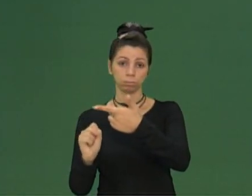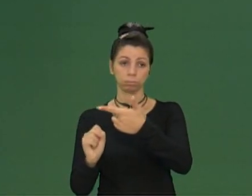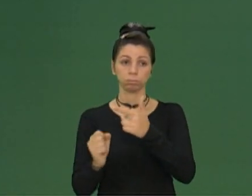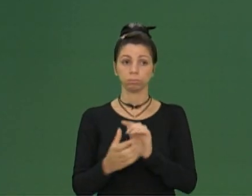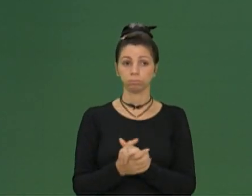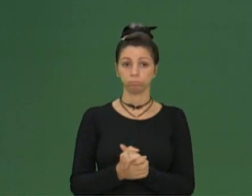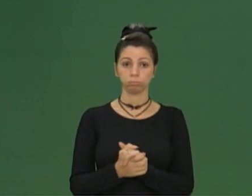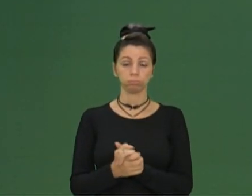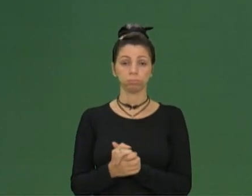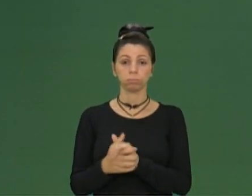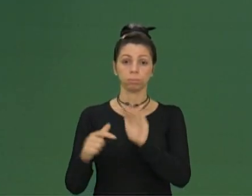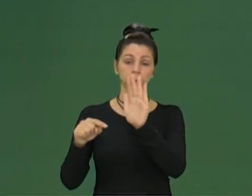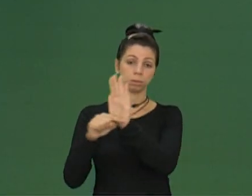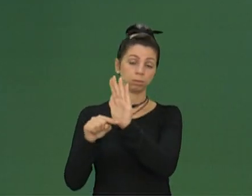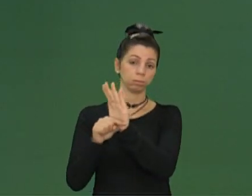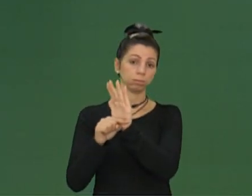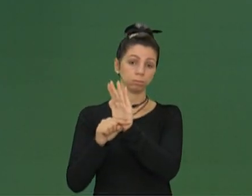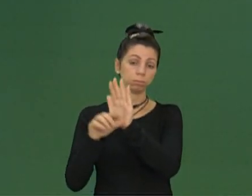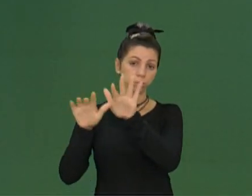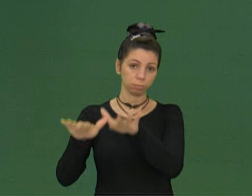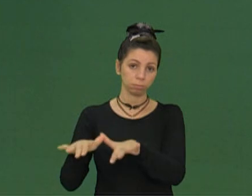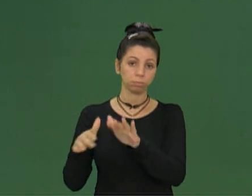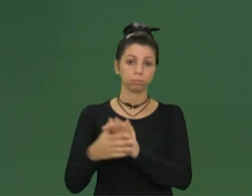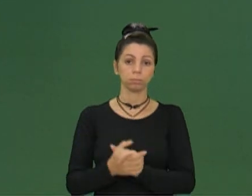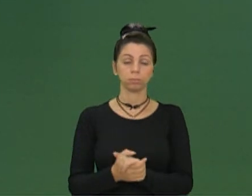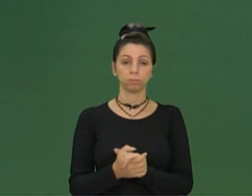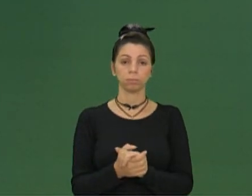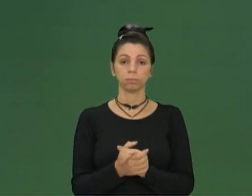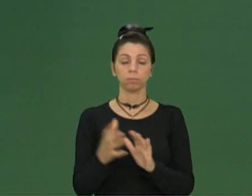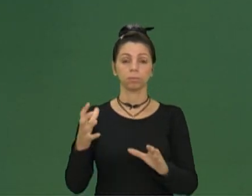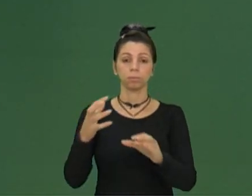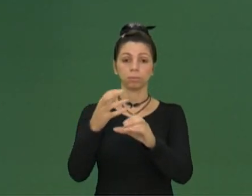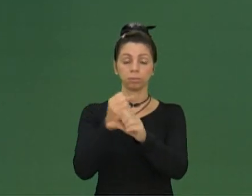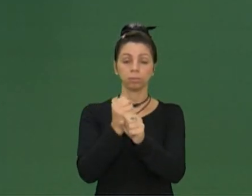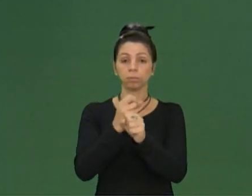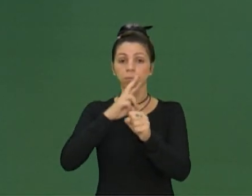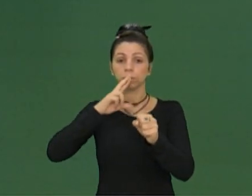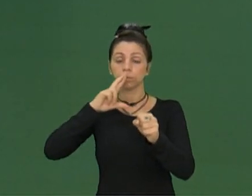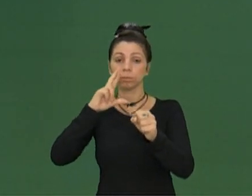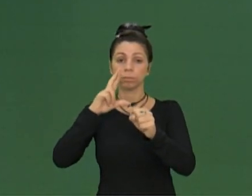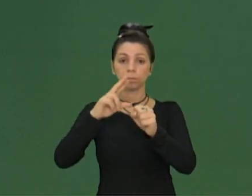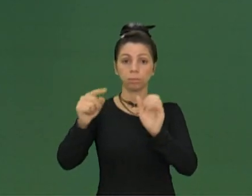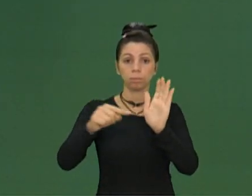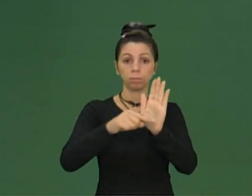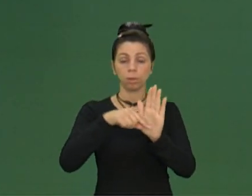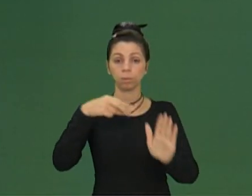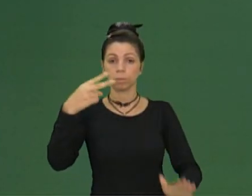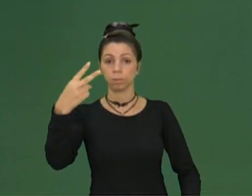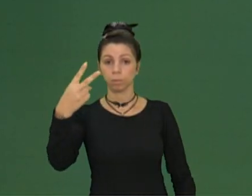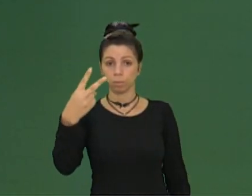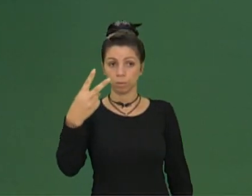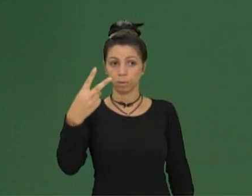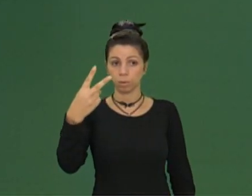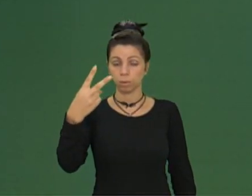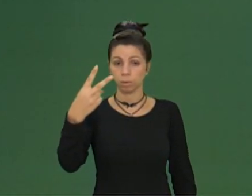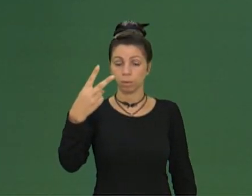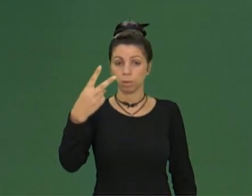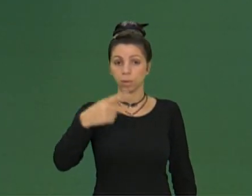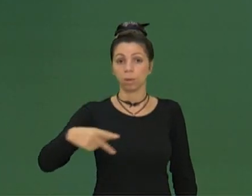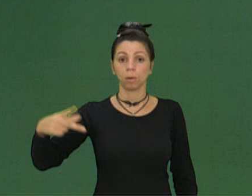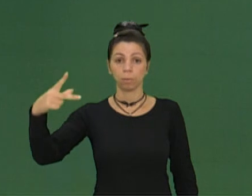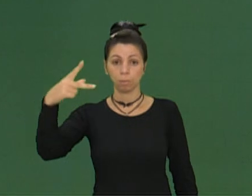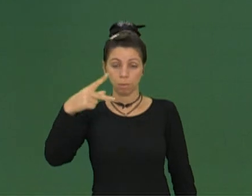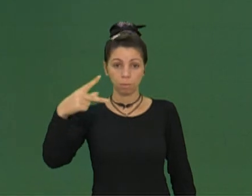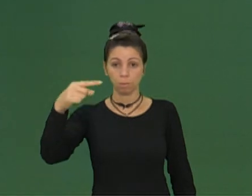ter negativo, né? Então permanece o negativo. Então a soma tem que resultar em menos 2 e o produto tem que resultar em